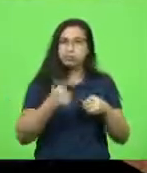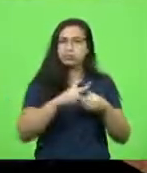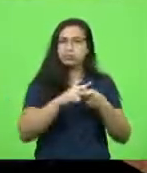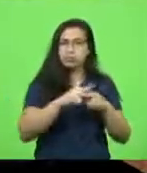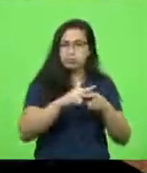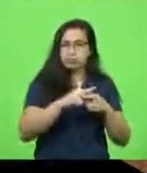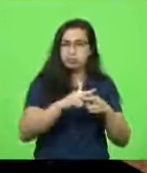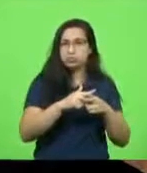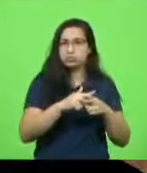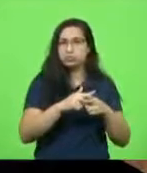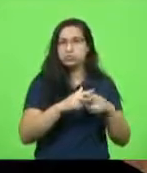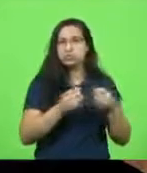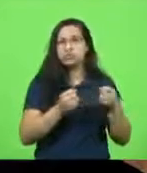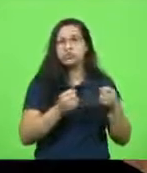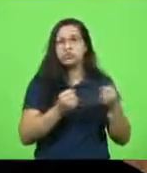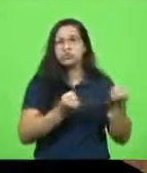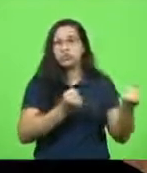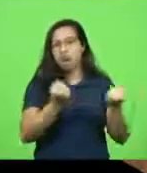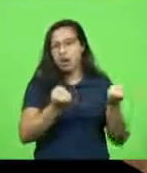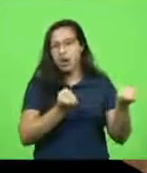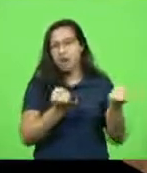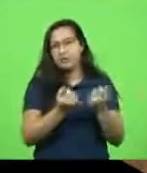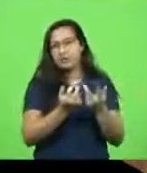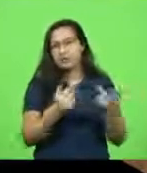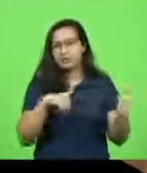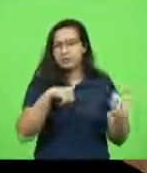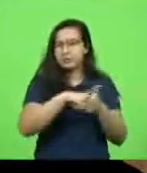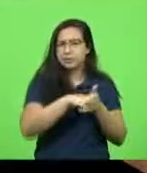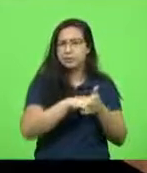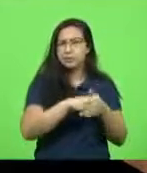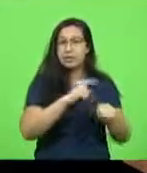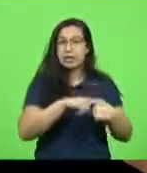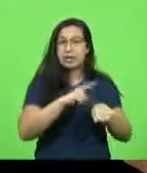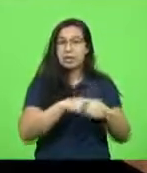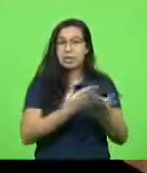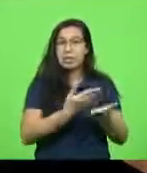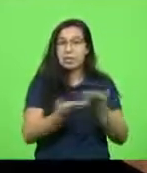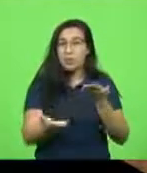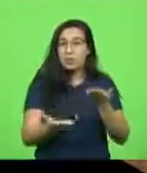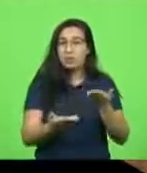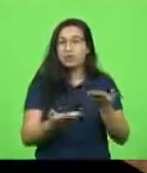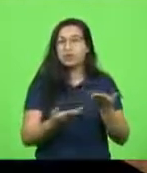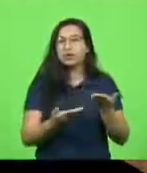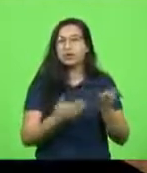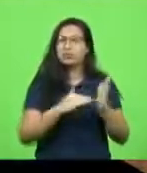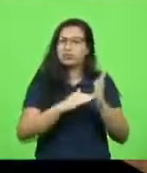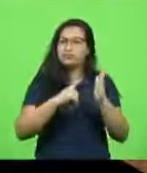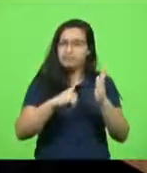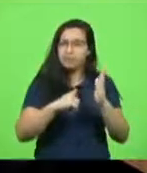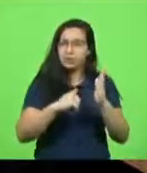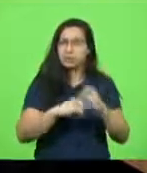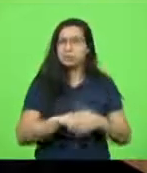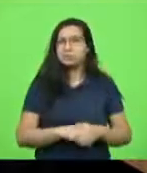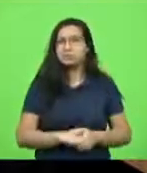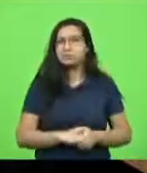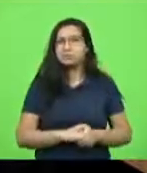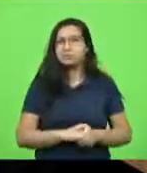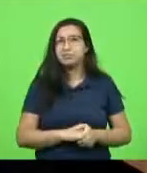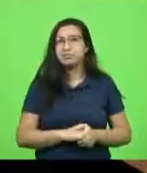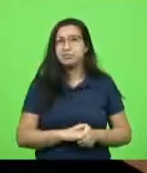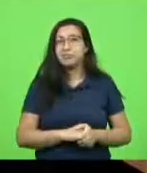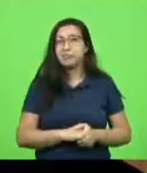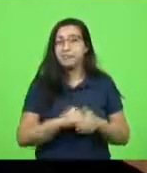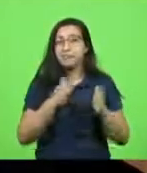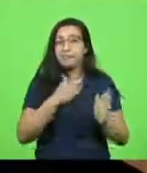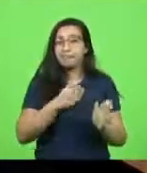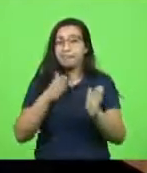superaquecimento de acidentes do Tempo Perdido nessa rodovias que leva o custo Brasil agora